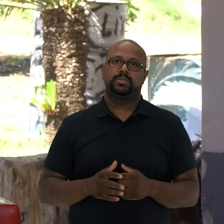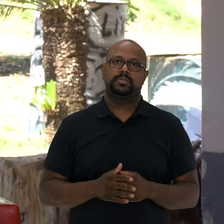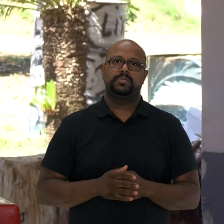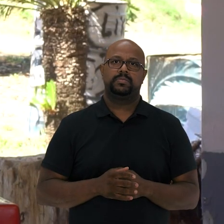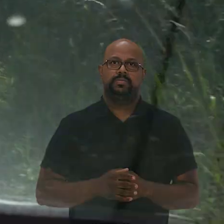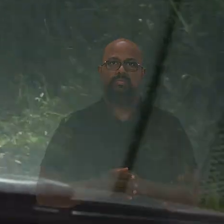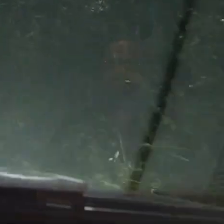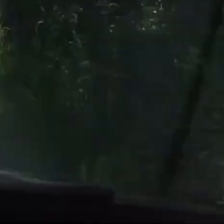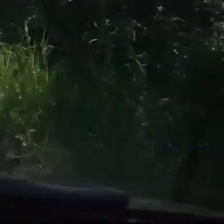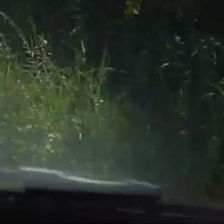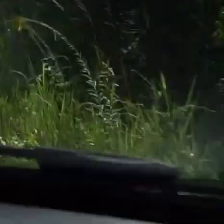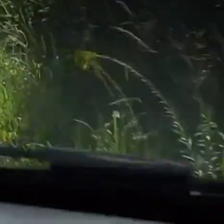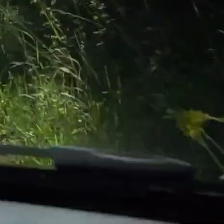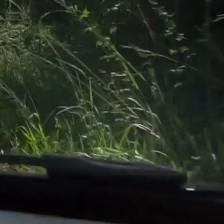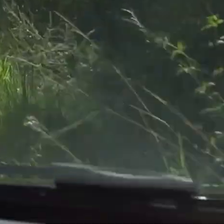sabe?